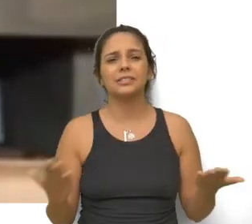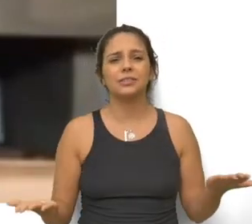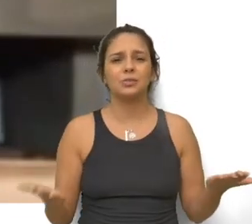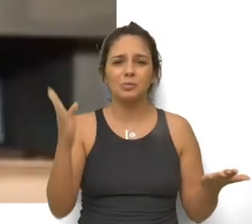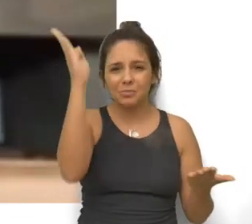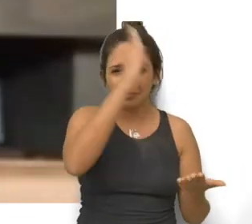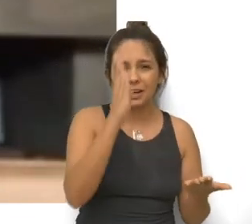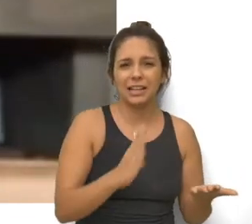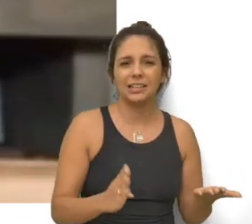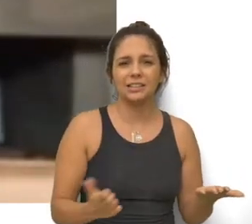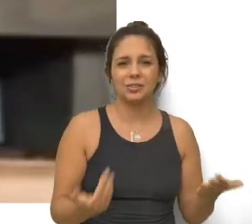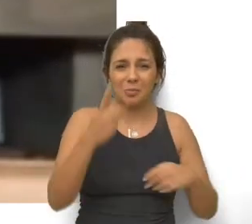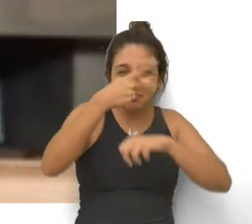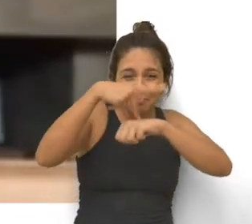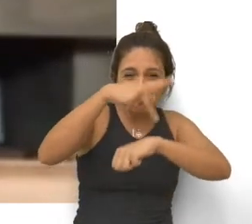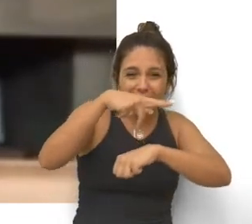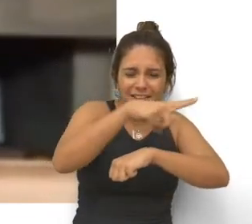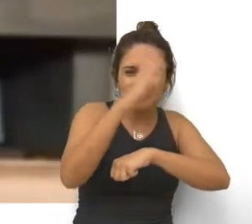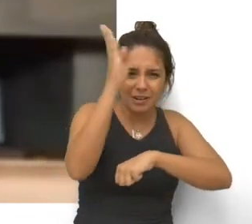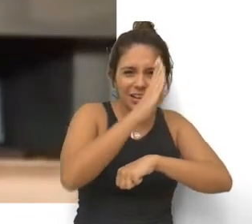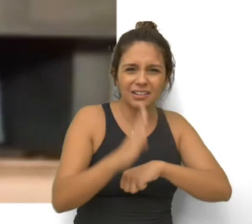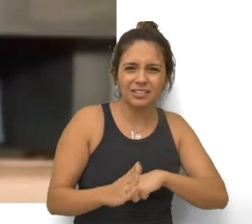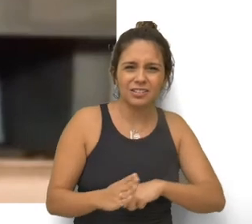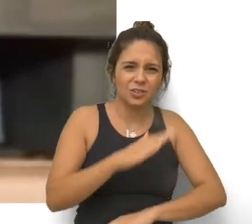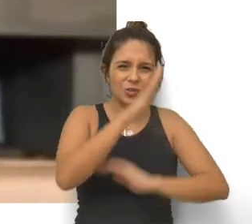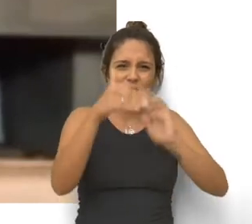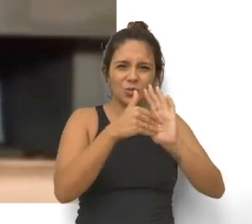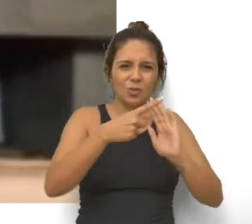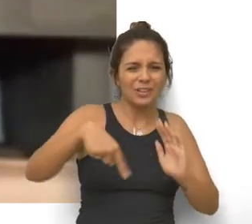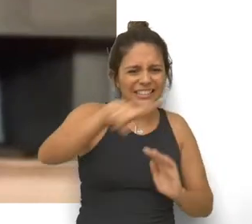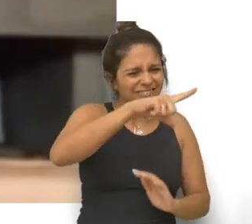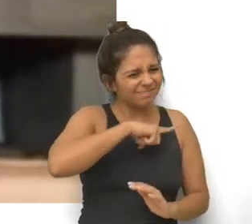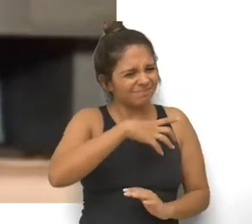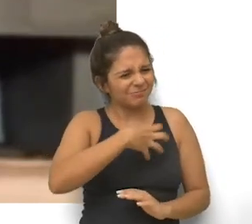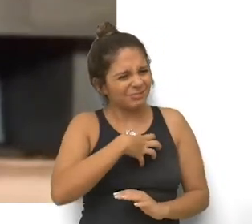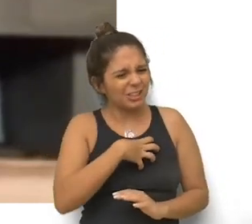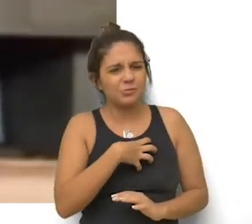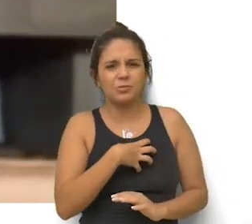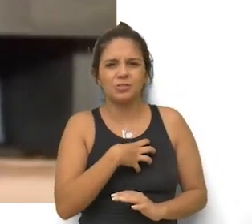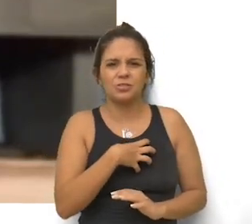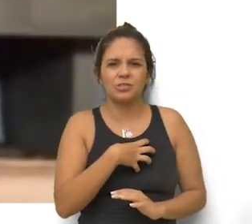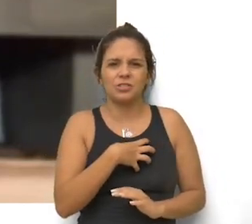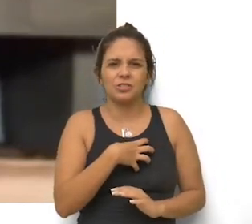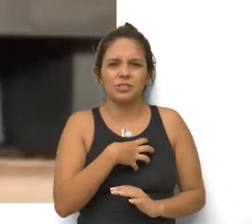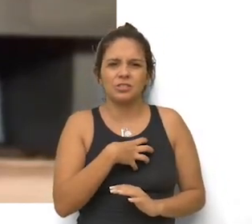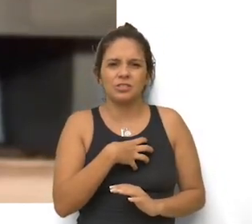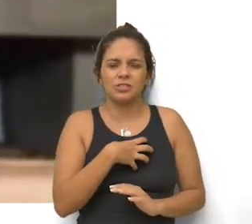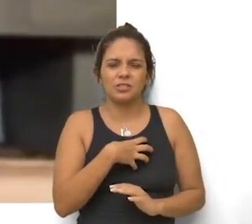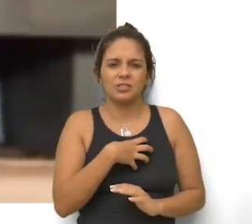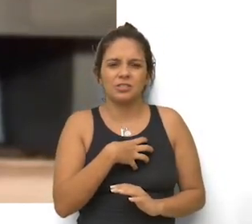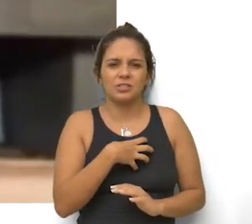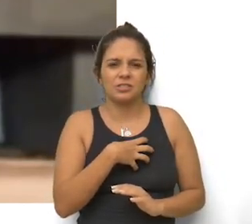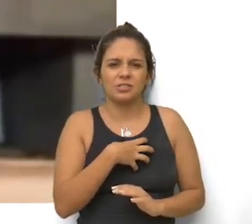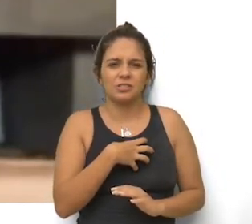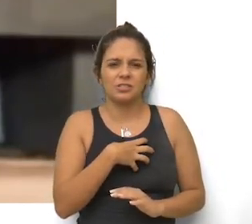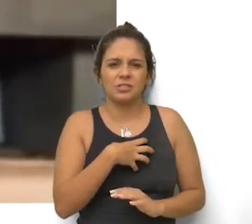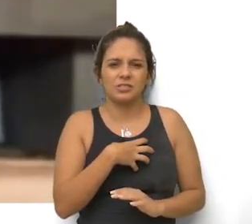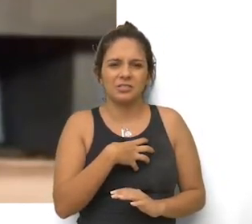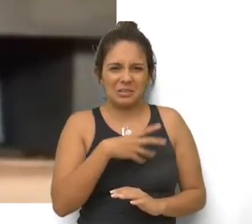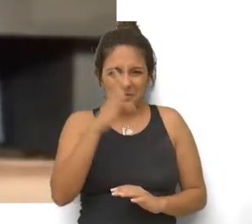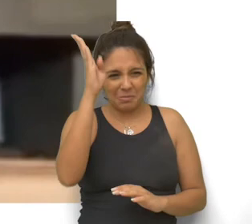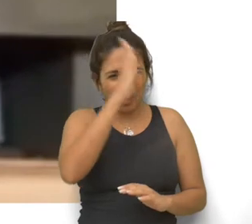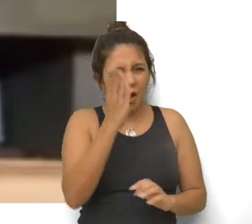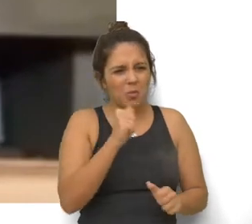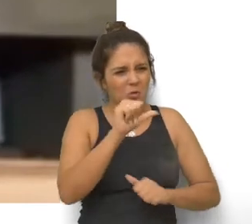O Brasil, um país com todo esse sentimento, ele ficou cada vez mais